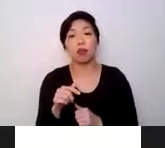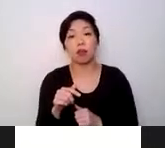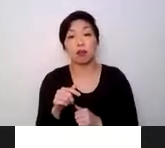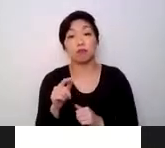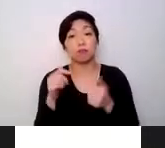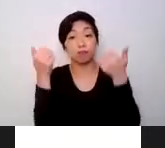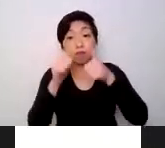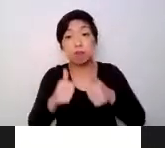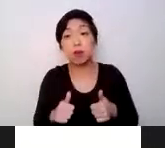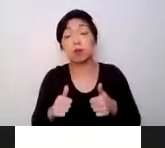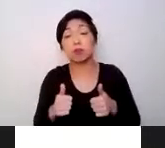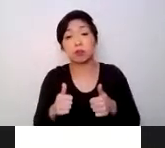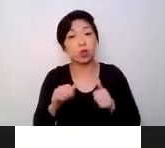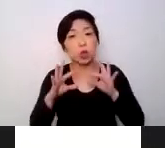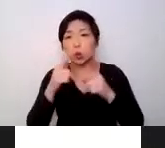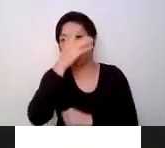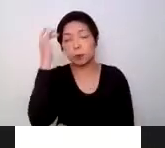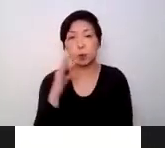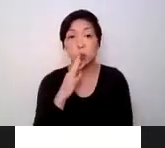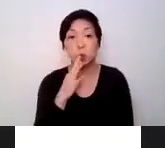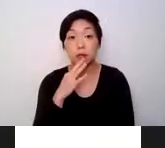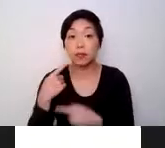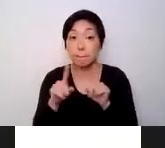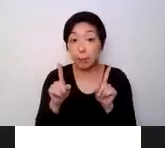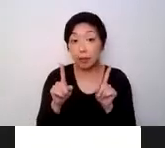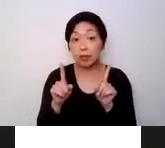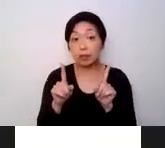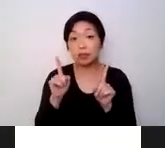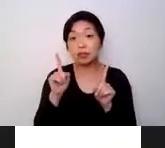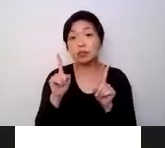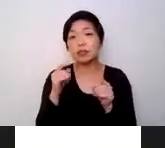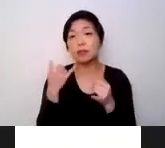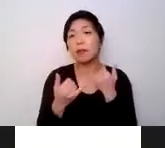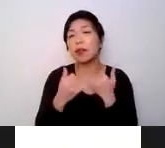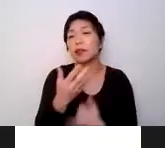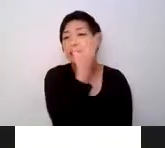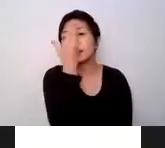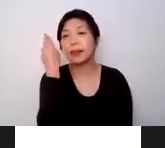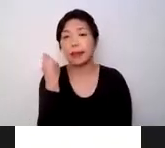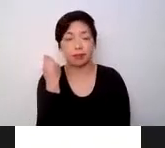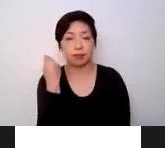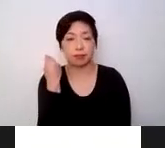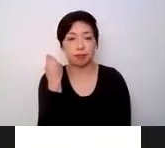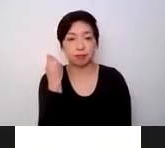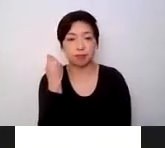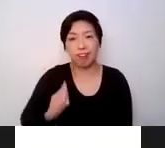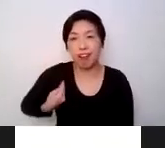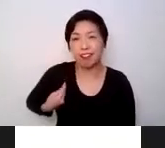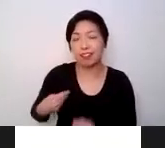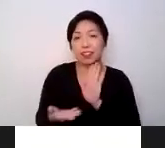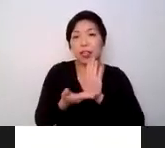obra que todo mundo conhece mas ela é uma obra esquecida na trajetória da Lina são poucos os